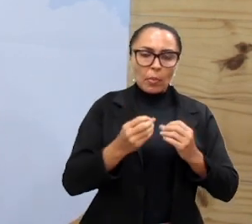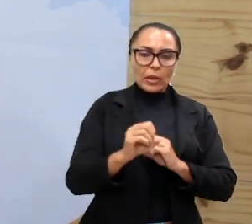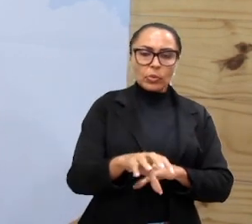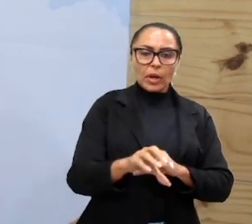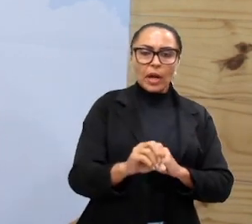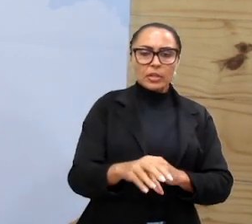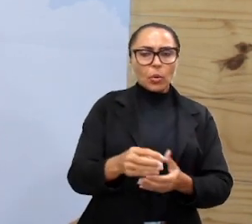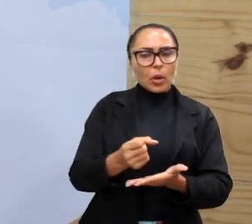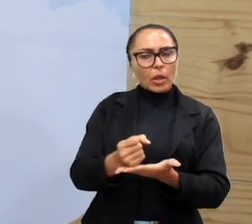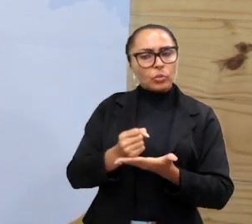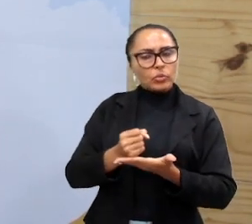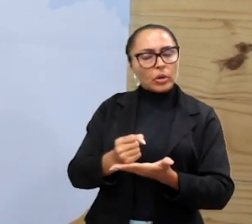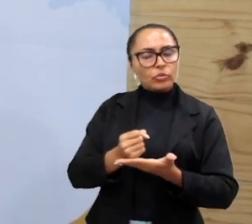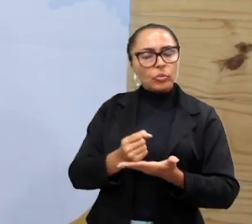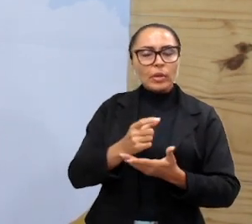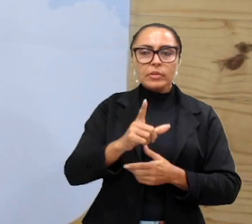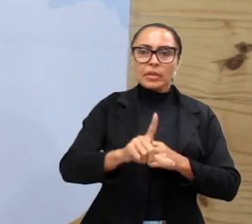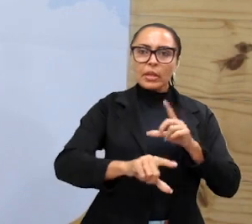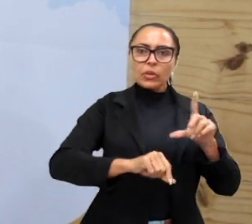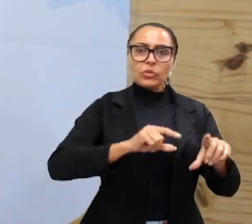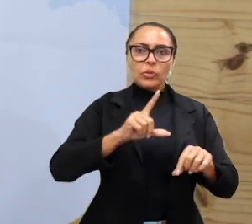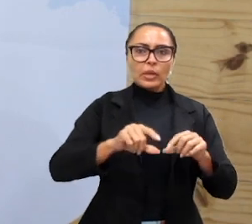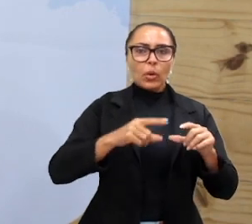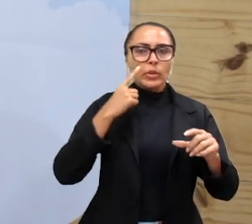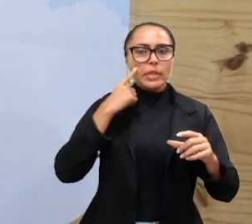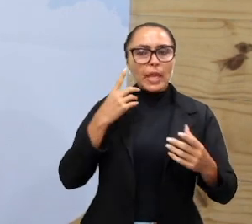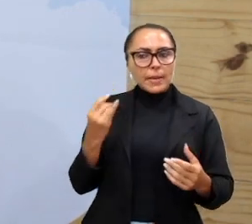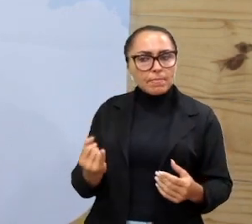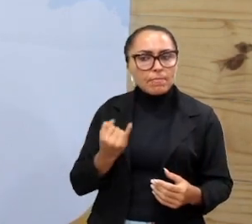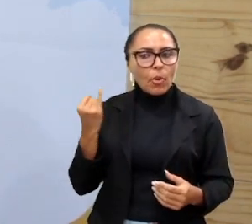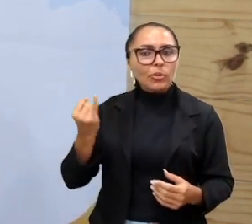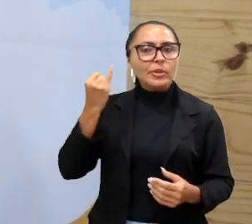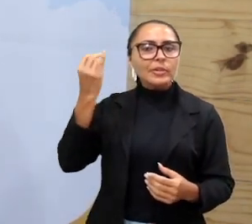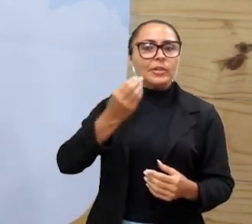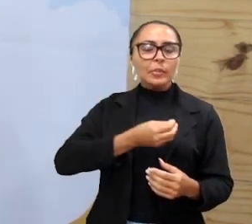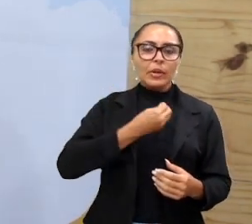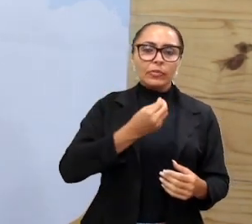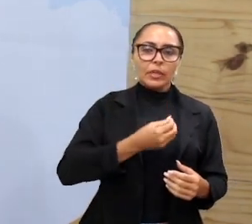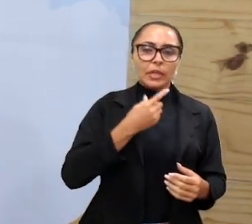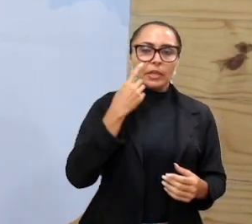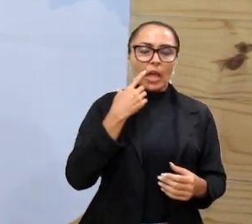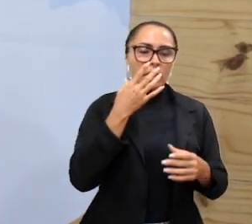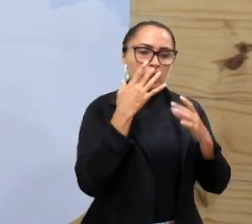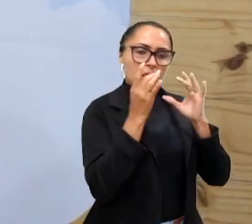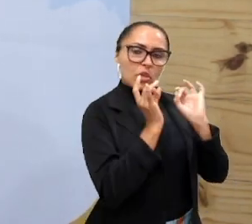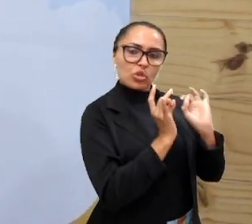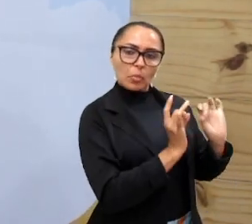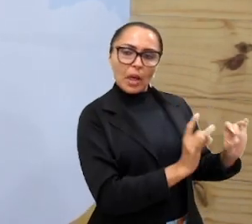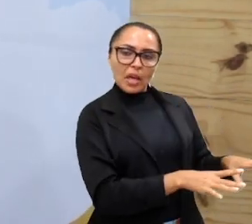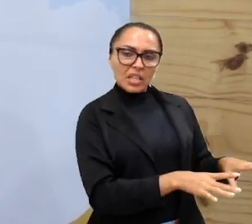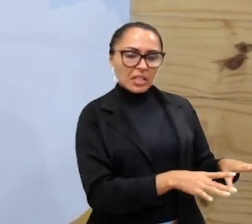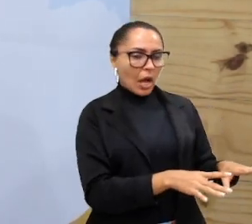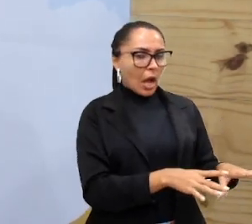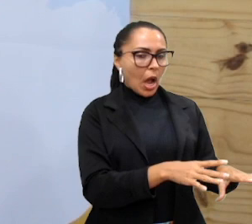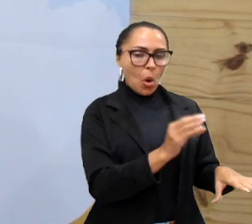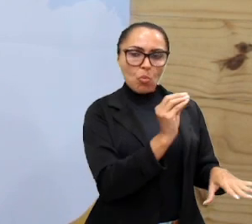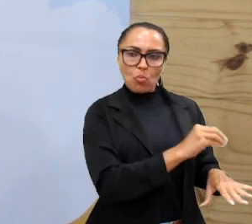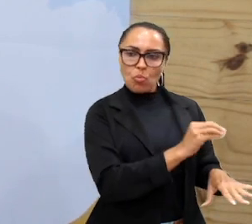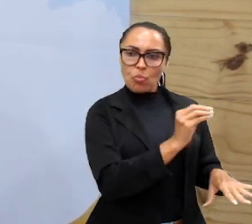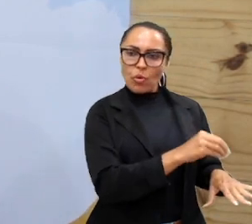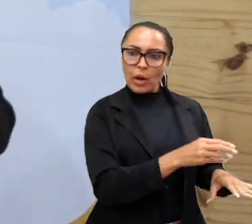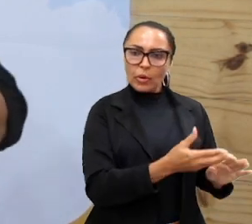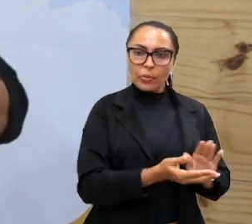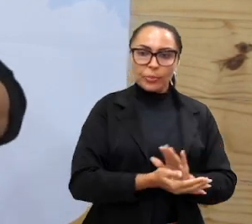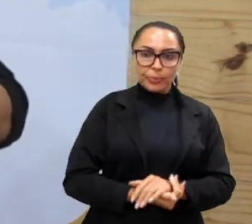ajuda a selecionar aquilo que é relevante para a nossa vida e descartar o que talvez não seja tão significativo?